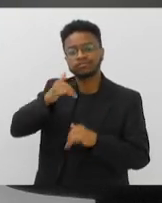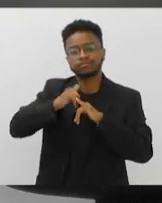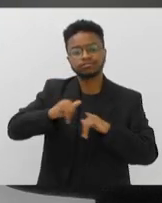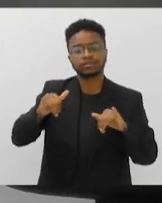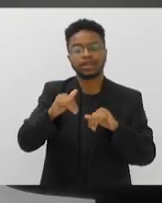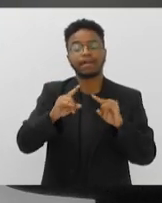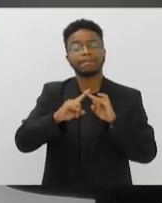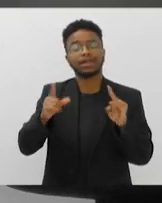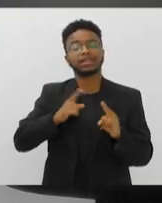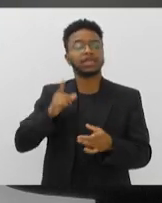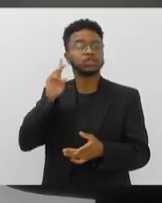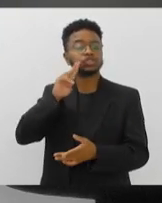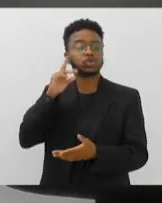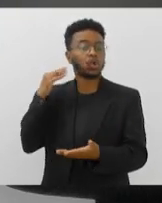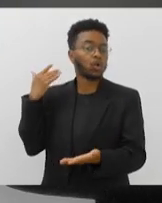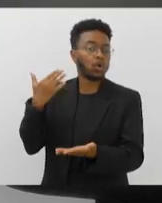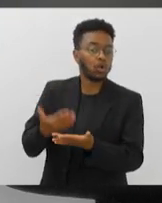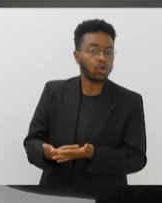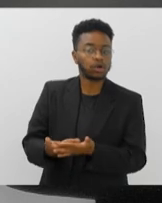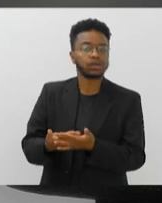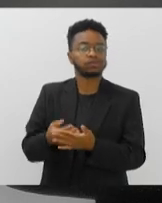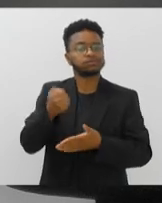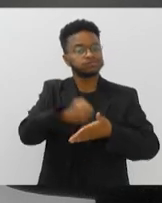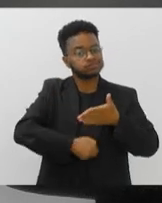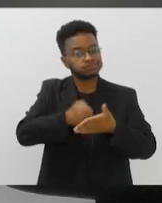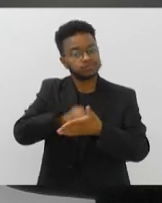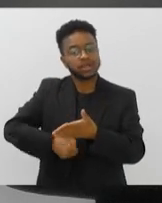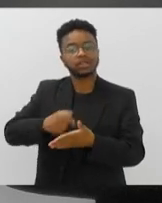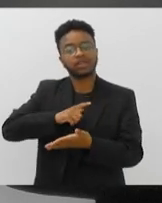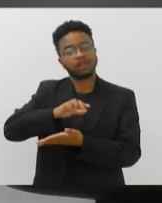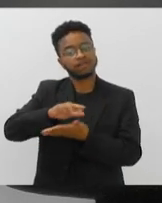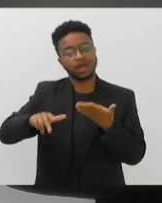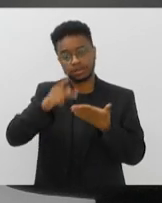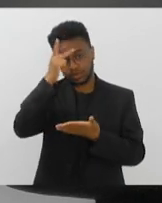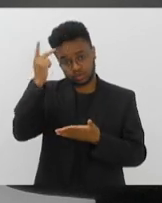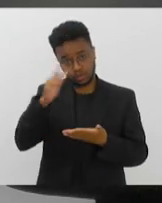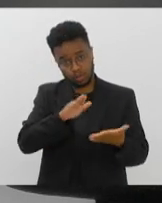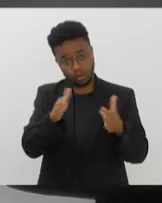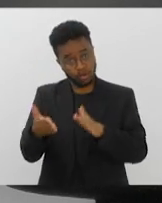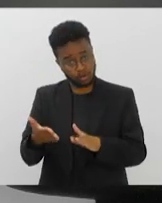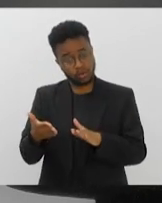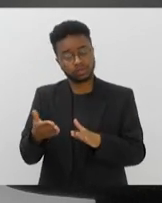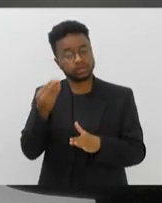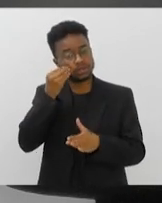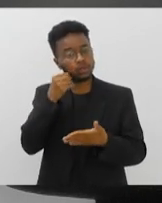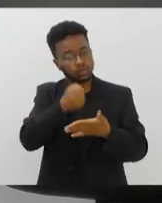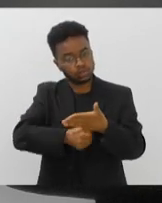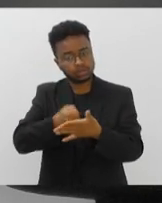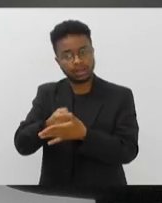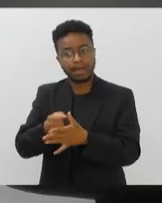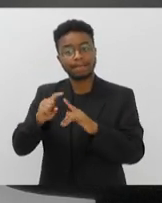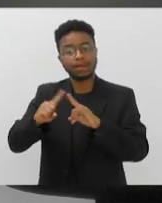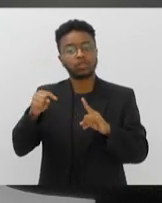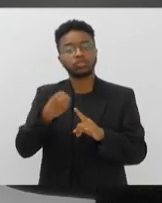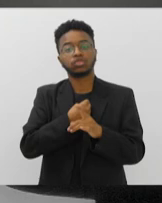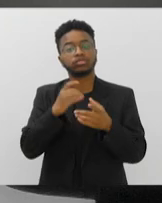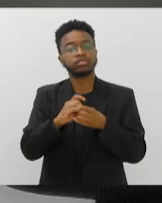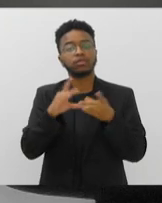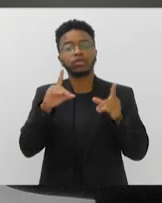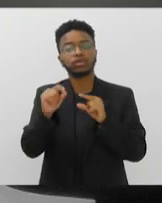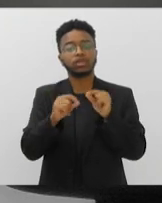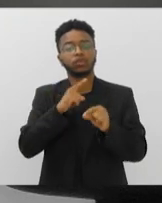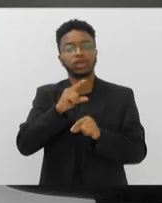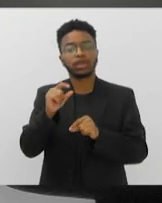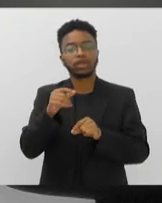nso aqui é um histórico de sório e de sangue muitos deram a vida pra gente poder chegar nisso e a gente é é uma democracia que ainda se desdobra na democracia